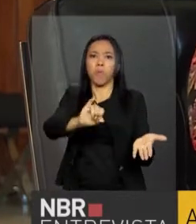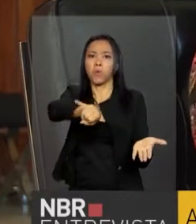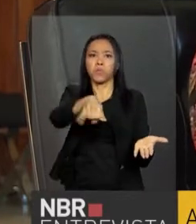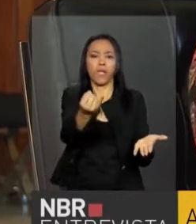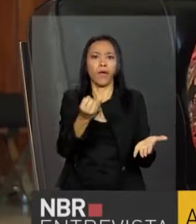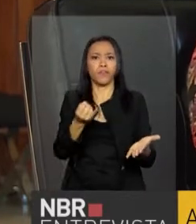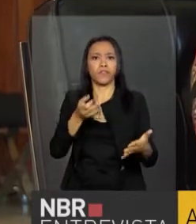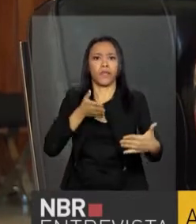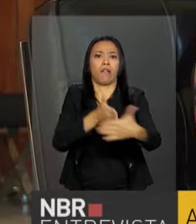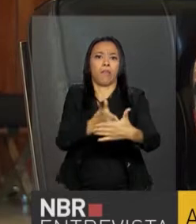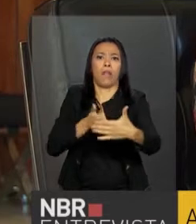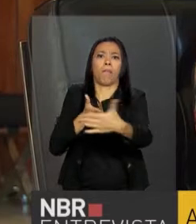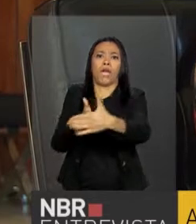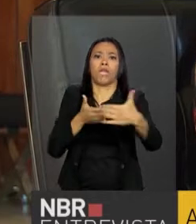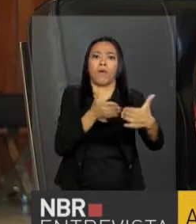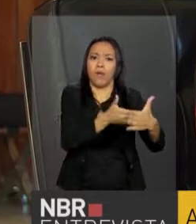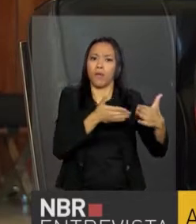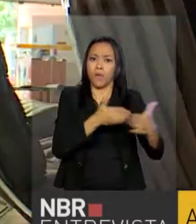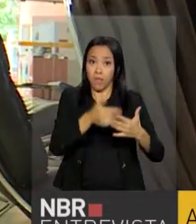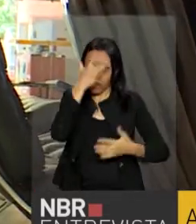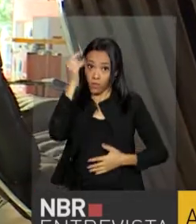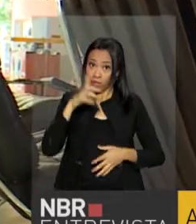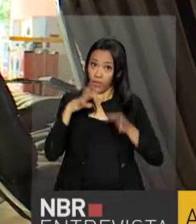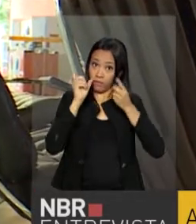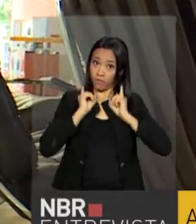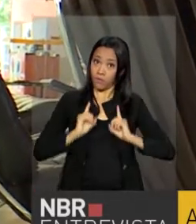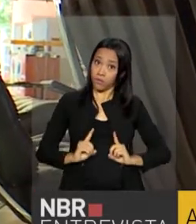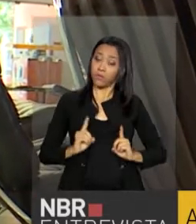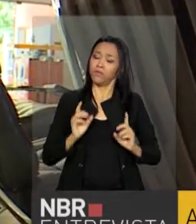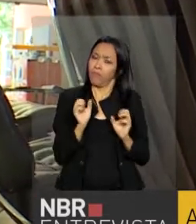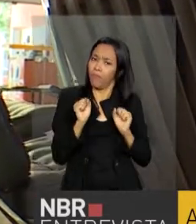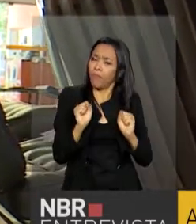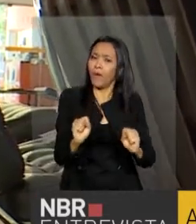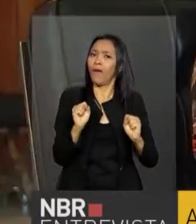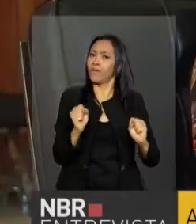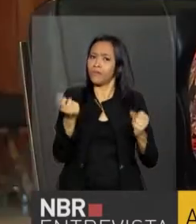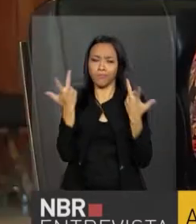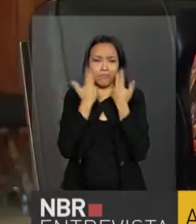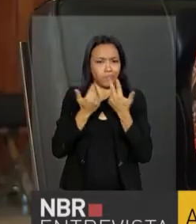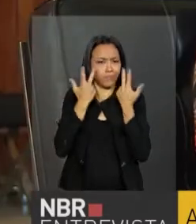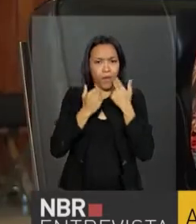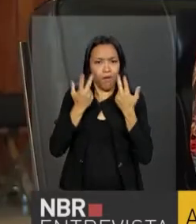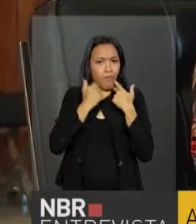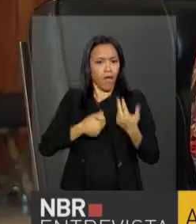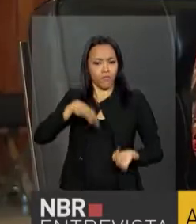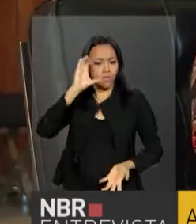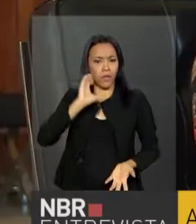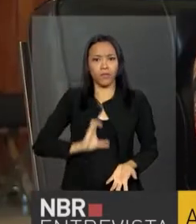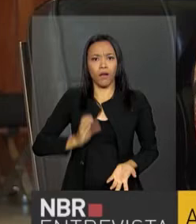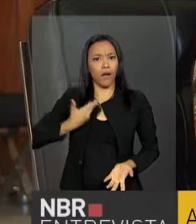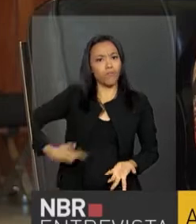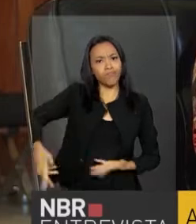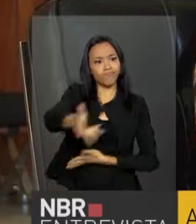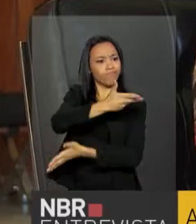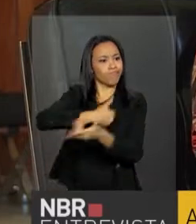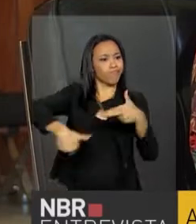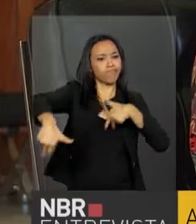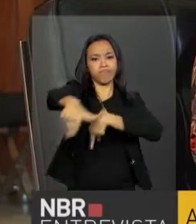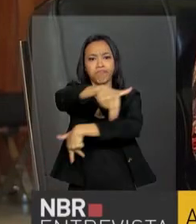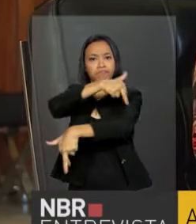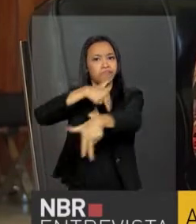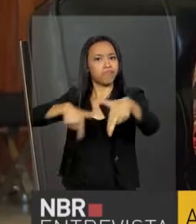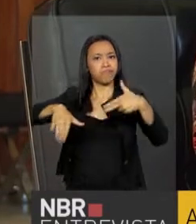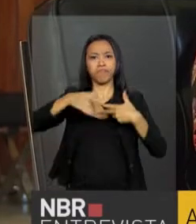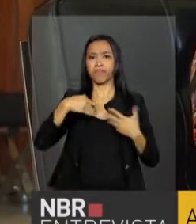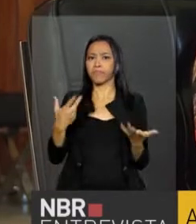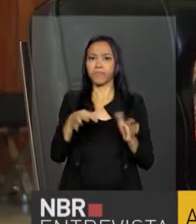barreiras para que pessoas com deficiência possam atuar como cidadãos, plenos de